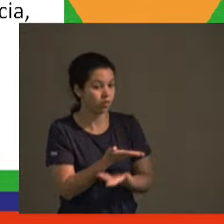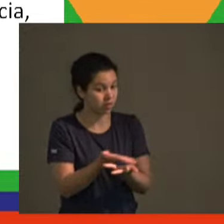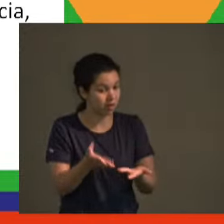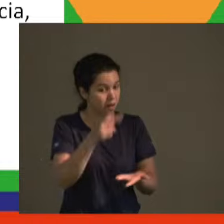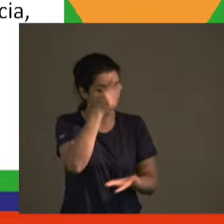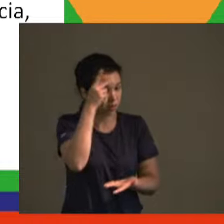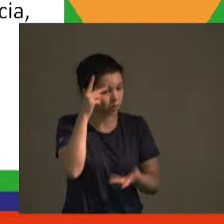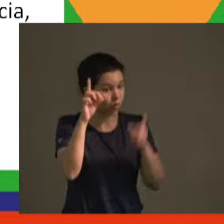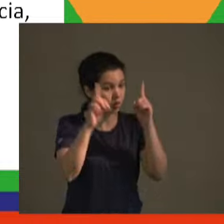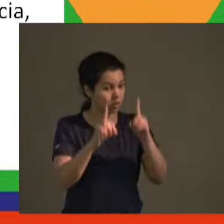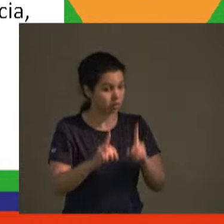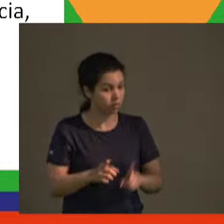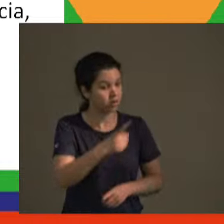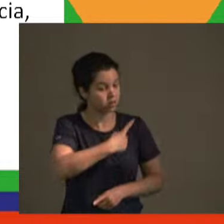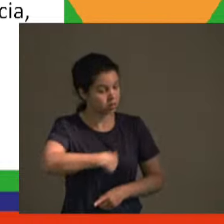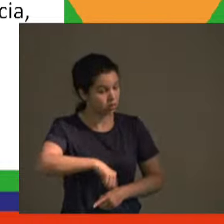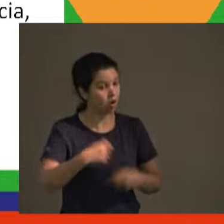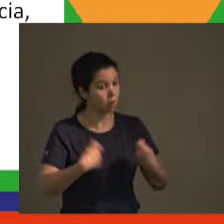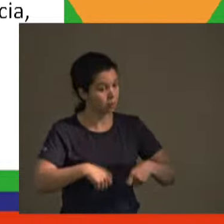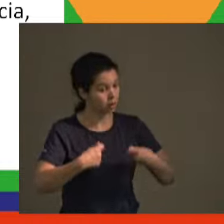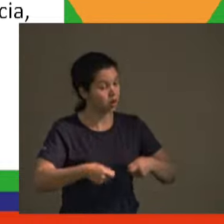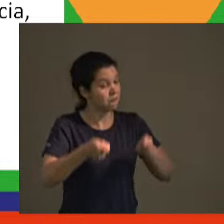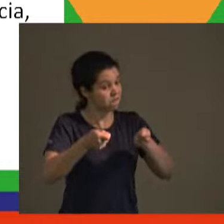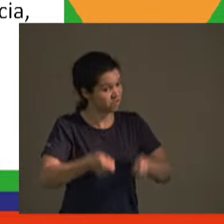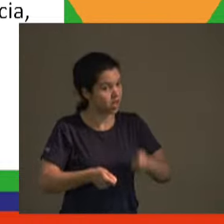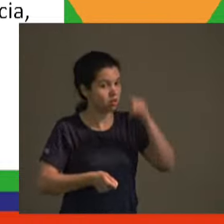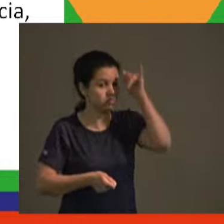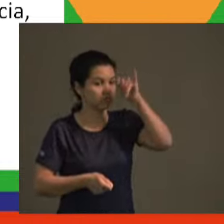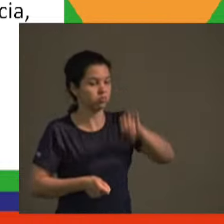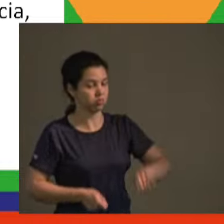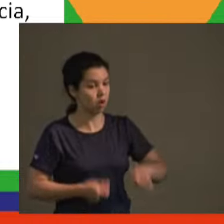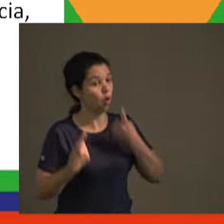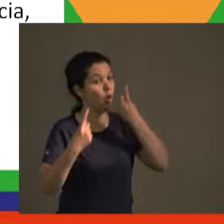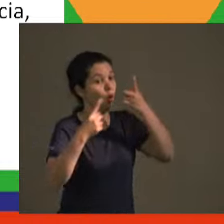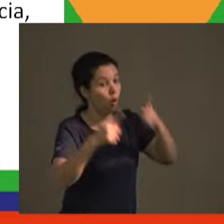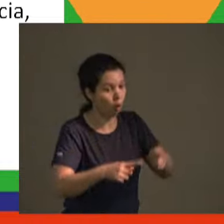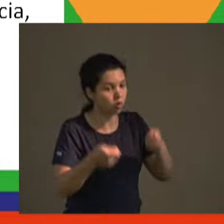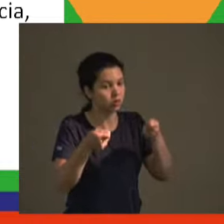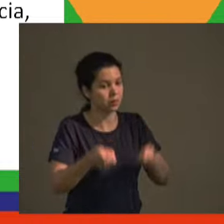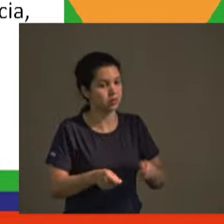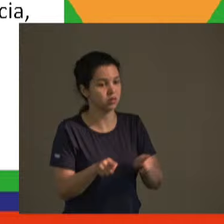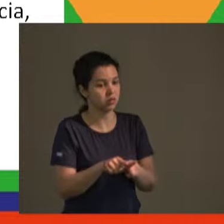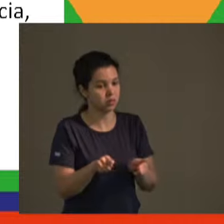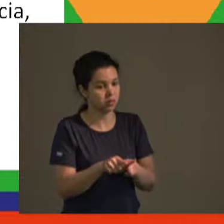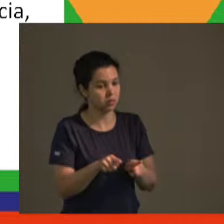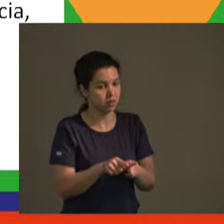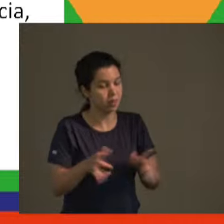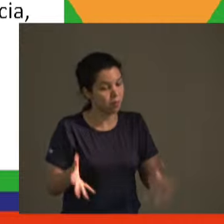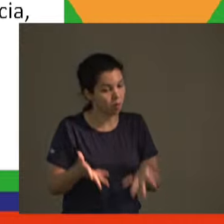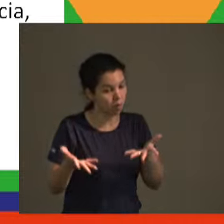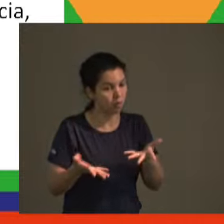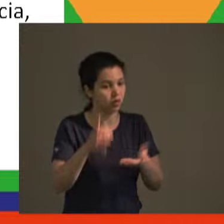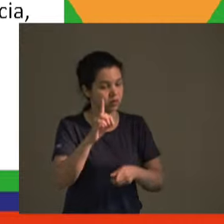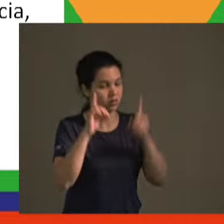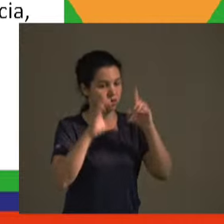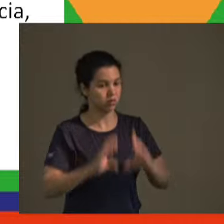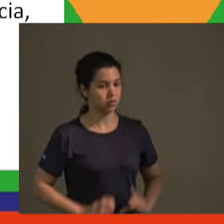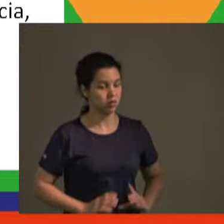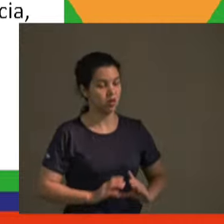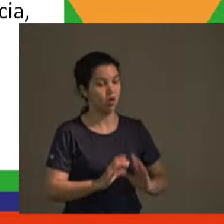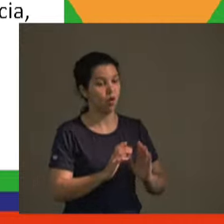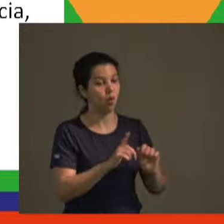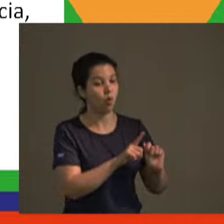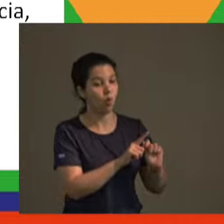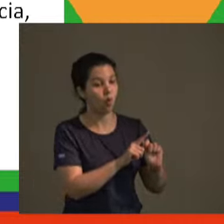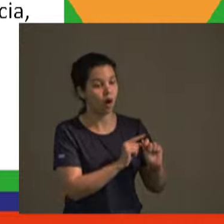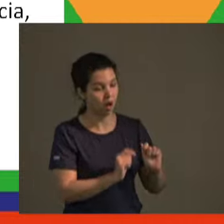na sociedade brasileira e ressignificando suas presenças e cidadanias, como preconiza, dentre outros, o artigo 8º da